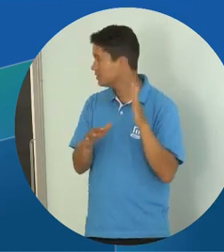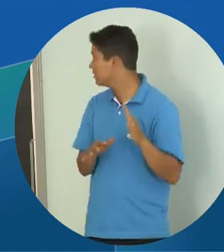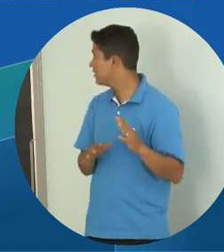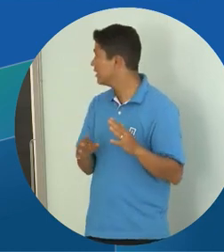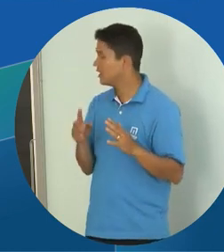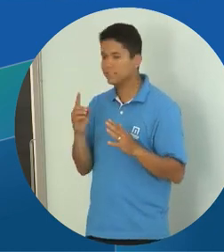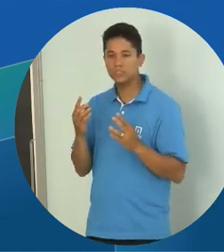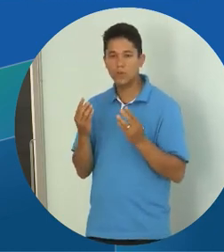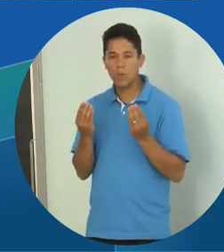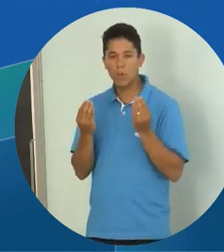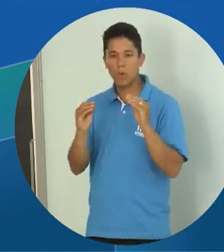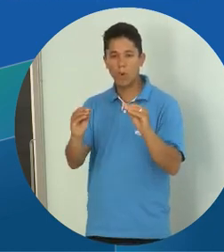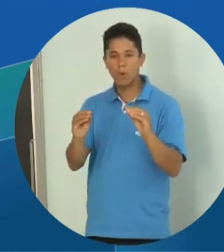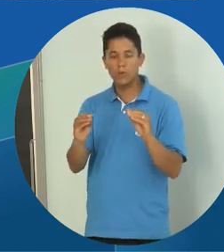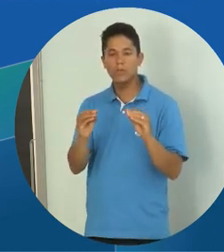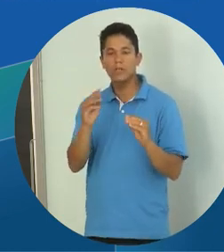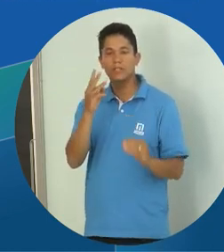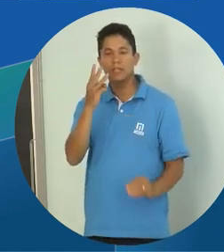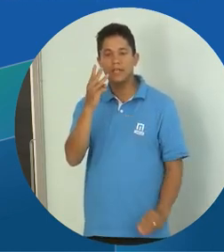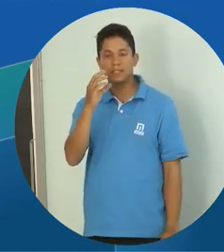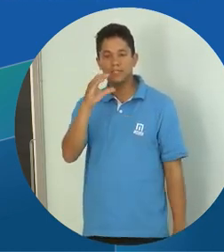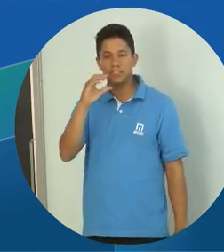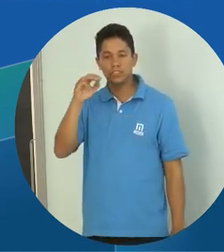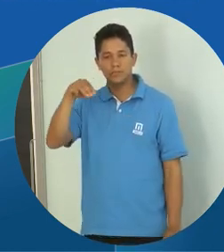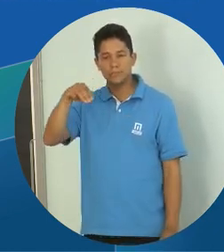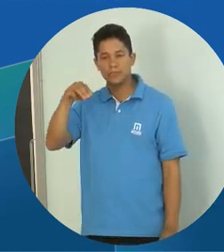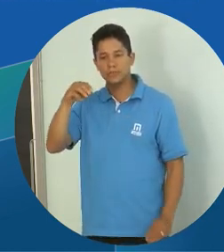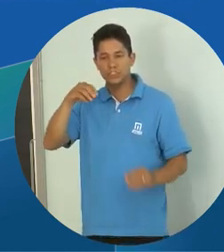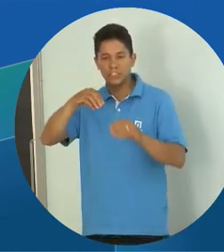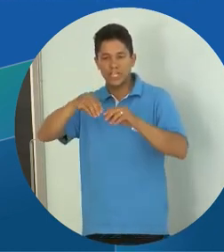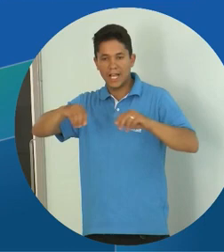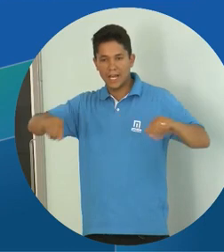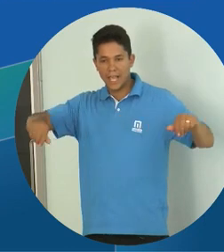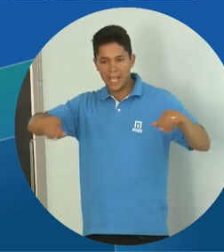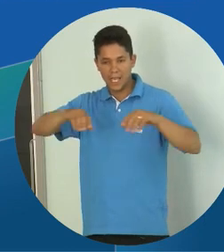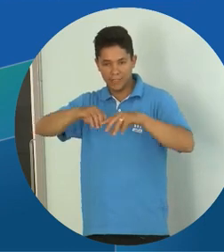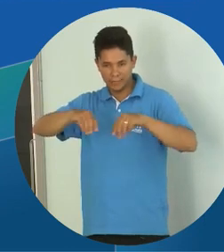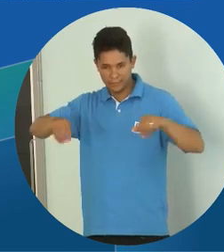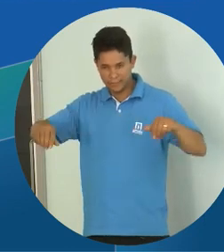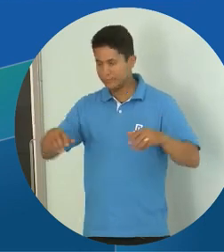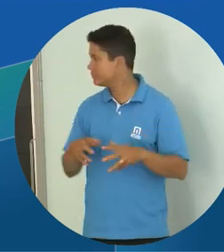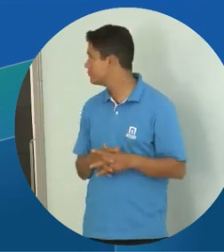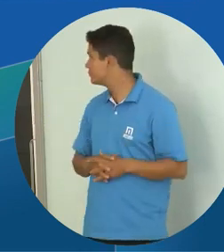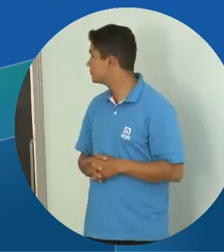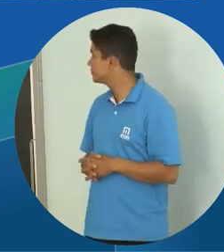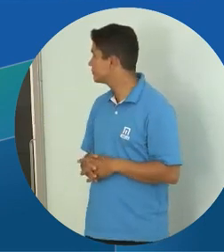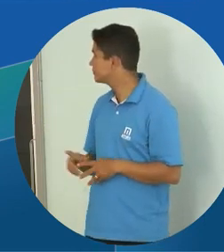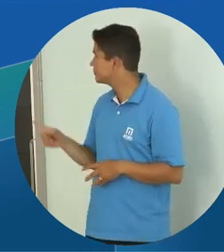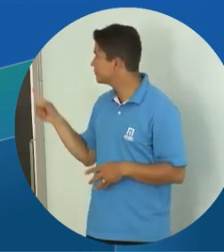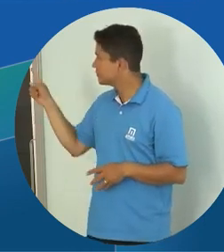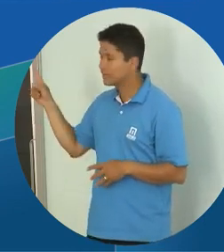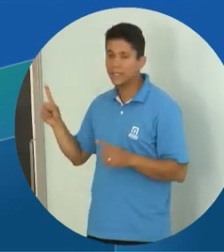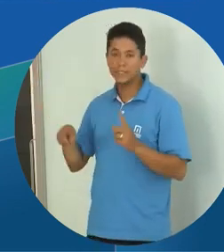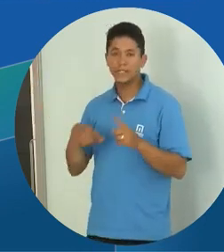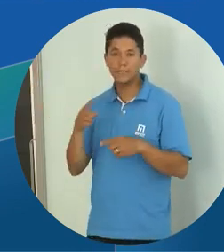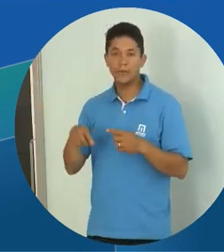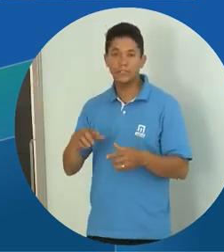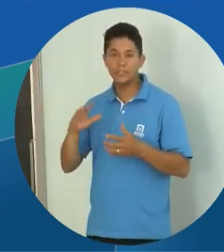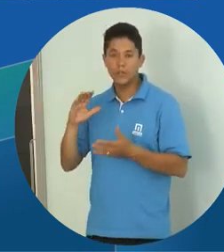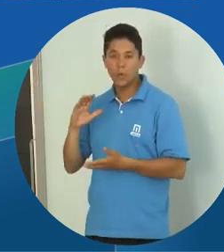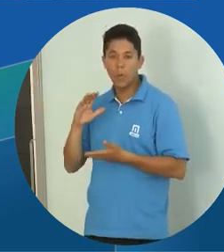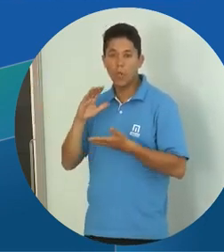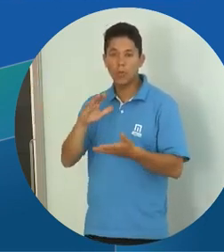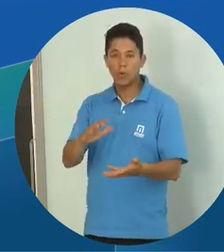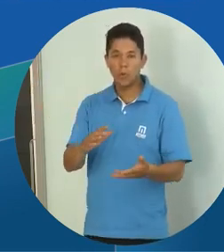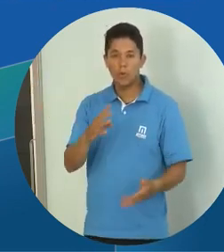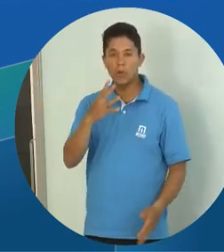era da barragem mesmo, lá do futuro teste, né? Posteriormente, a gente colocou 40 centímetros de